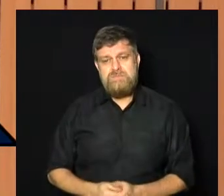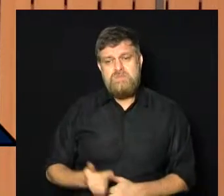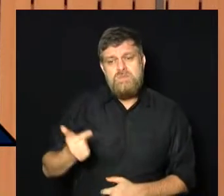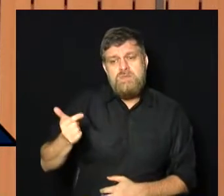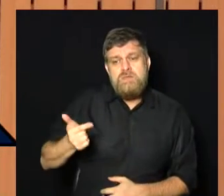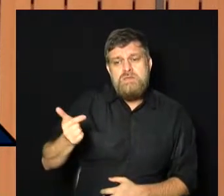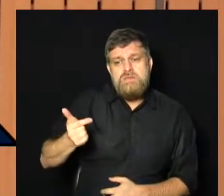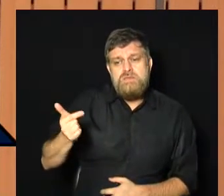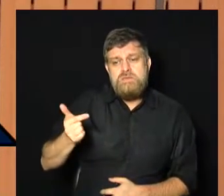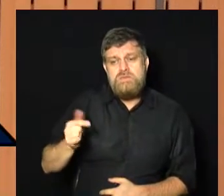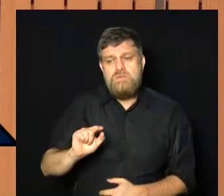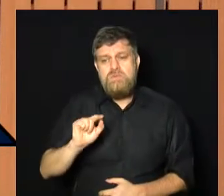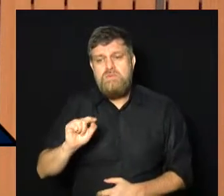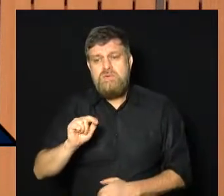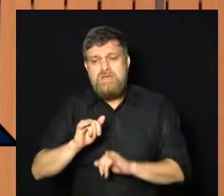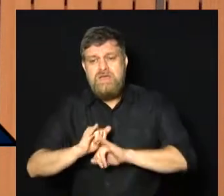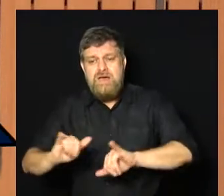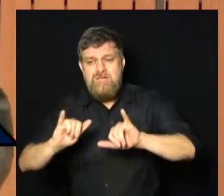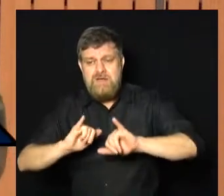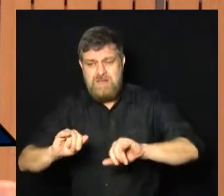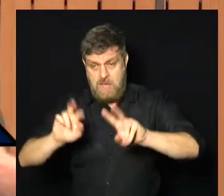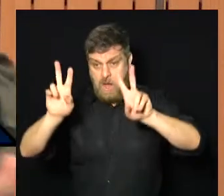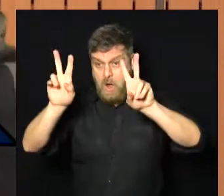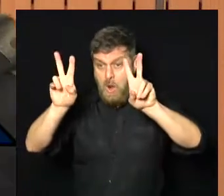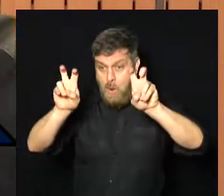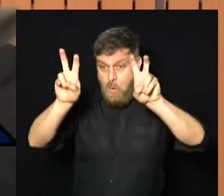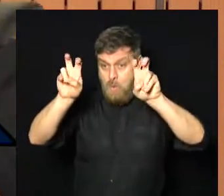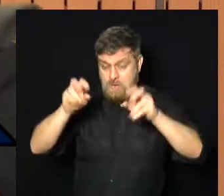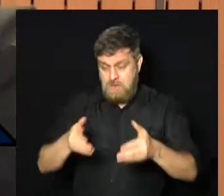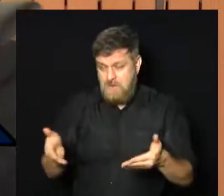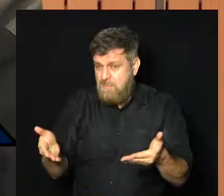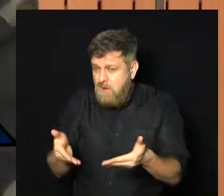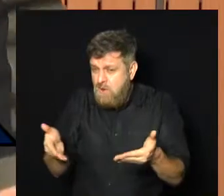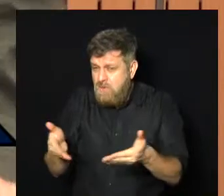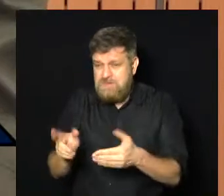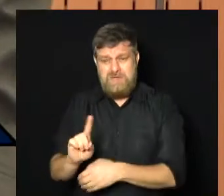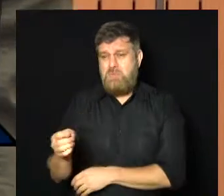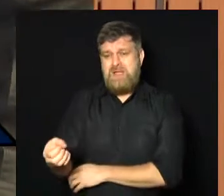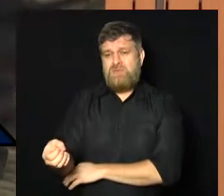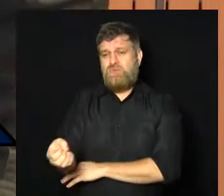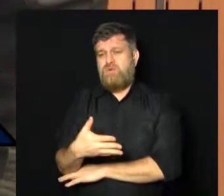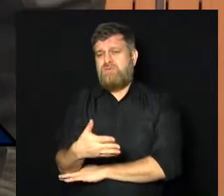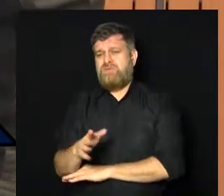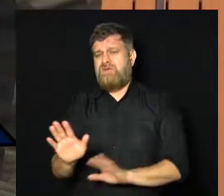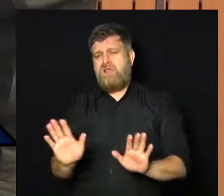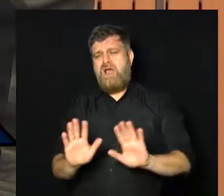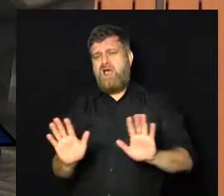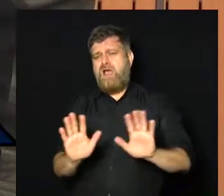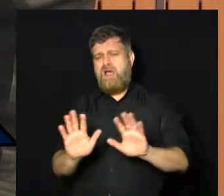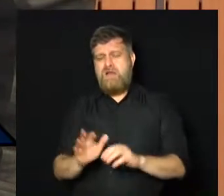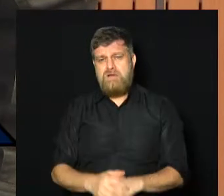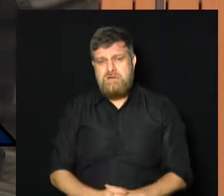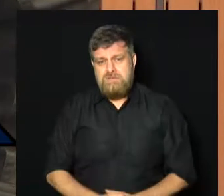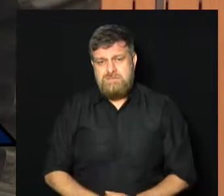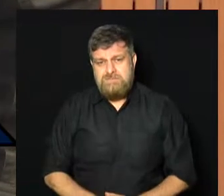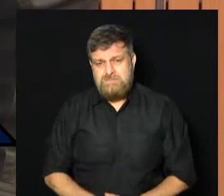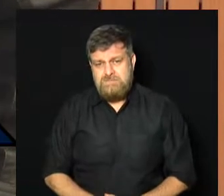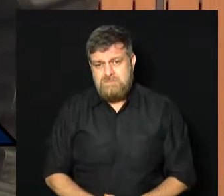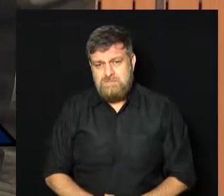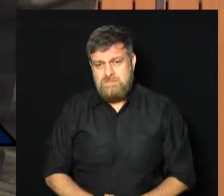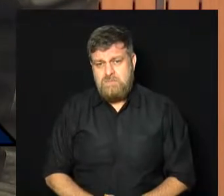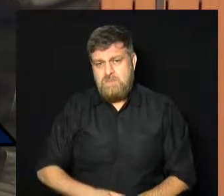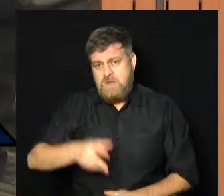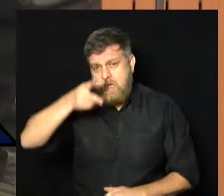dizer que esse tema que nós vamos tratar aqui hoje não é um tema novo, né? A